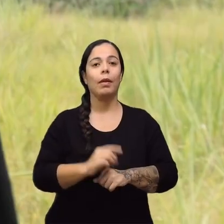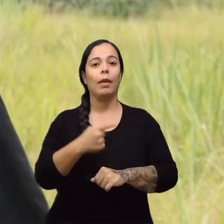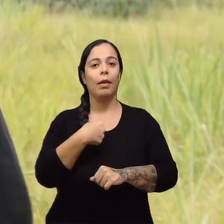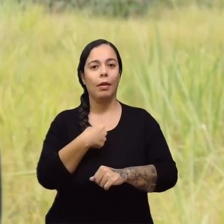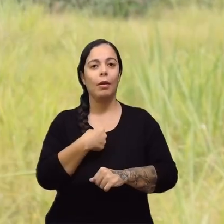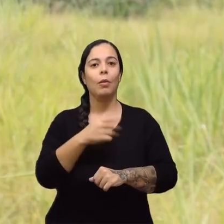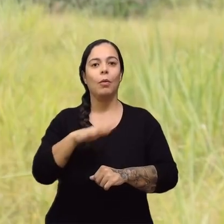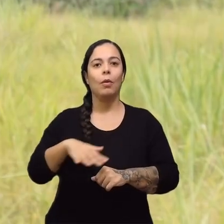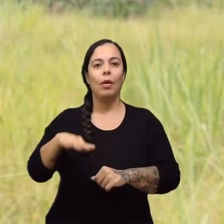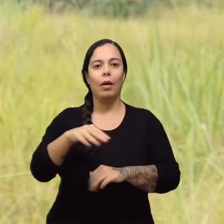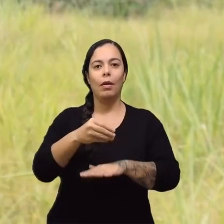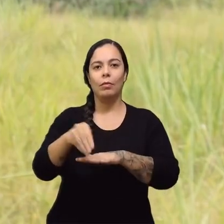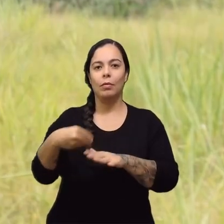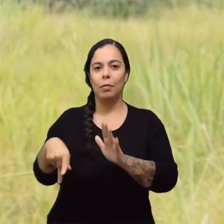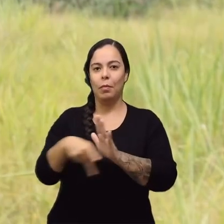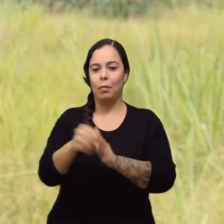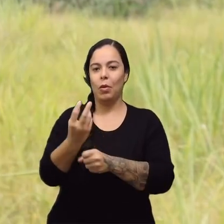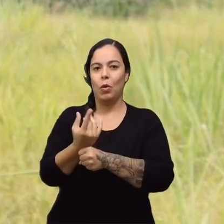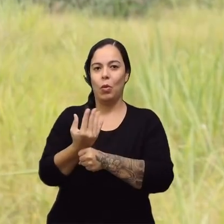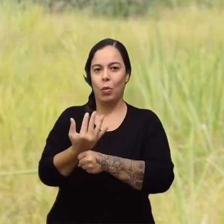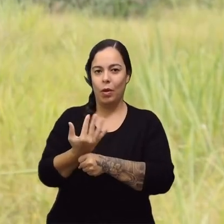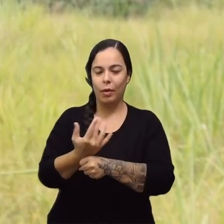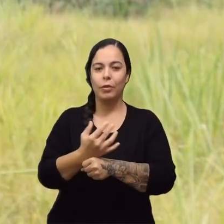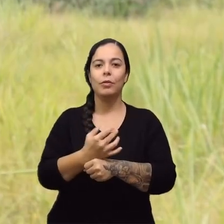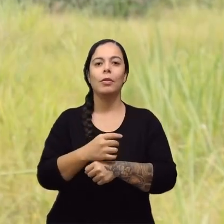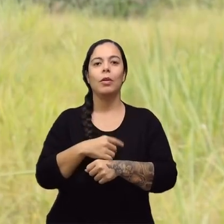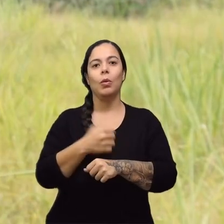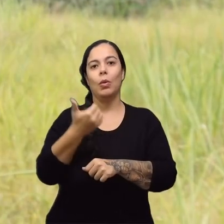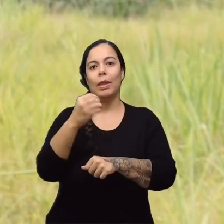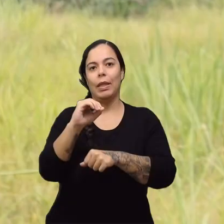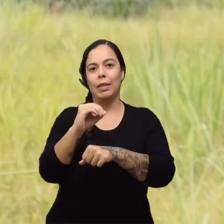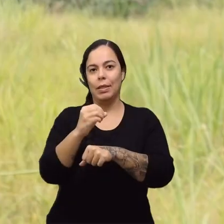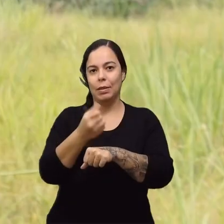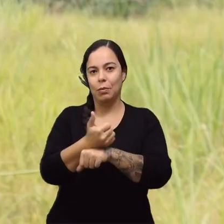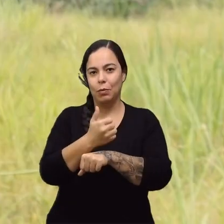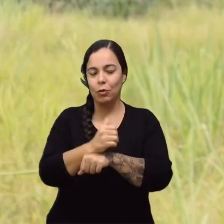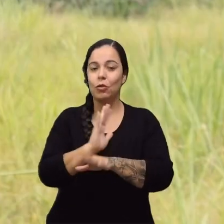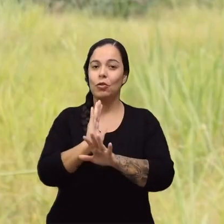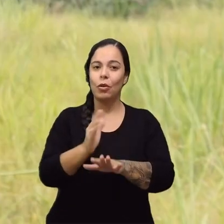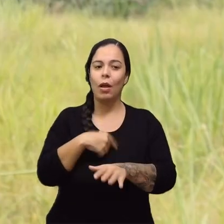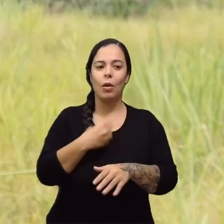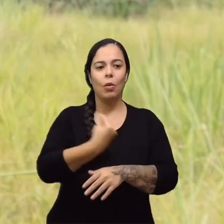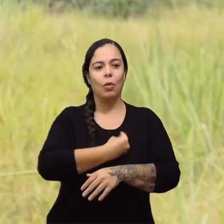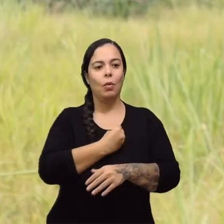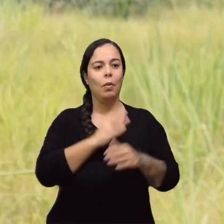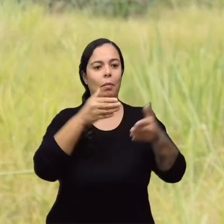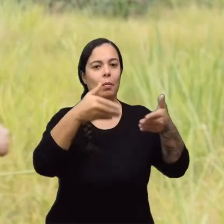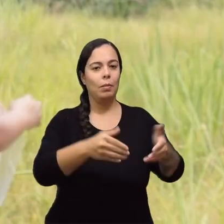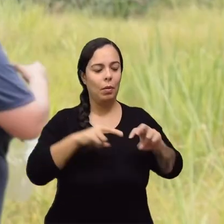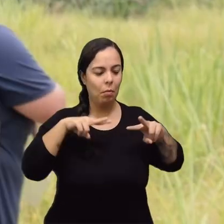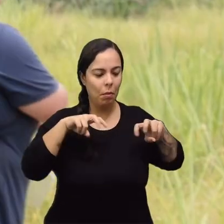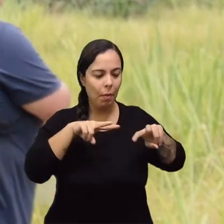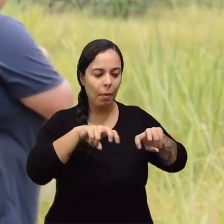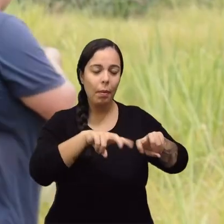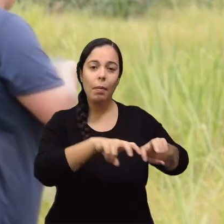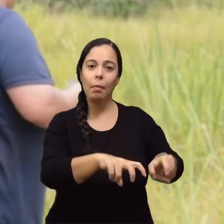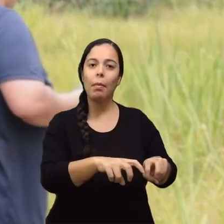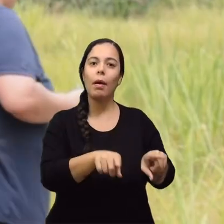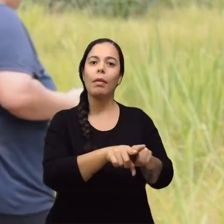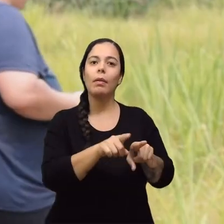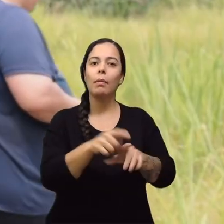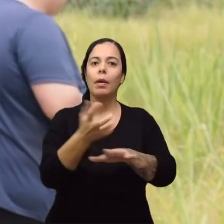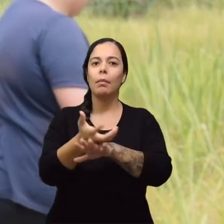da UERJ, estou no 10º período. Eu estou aqui participando da escavação como parte da matéria de prática de campo